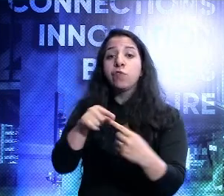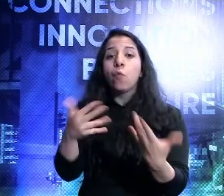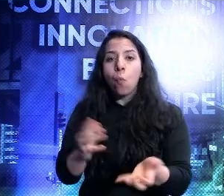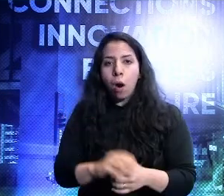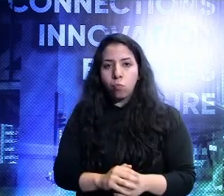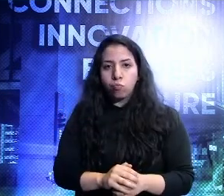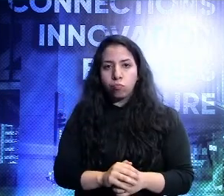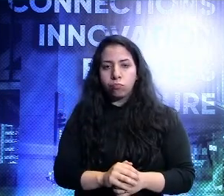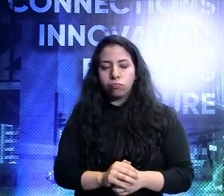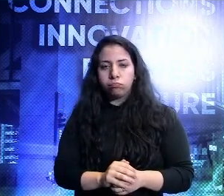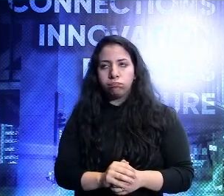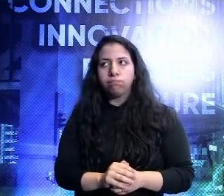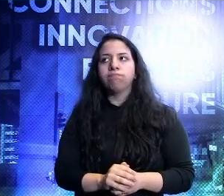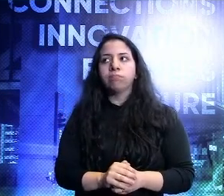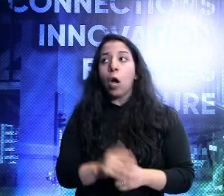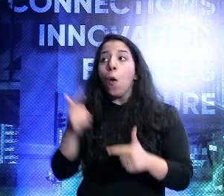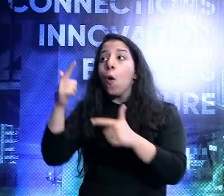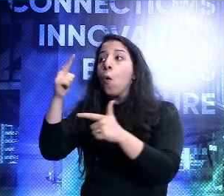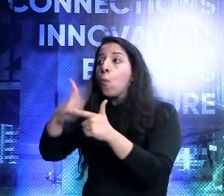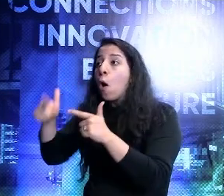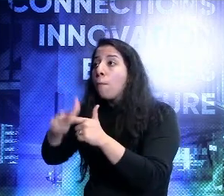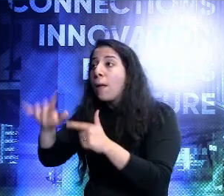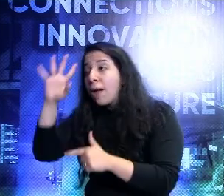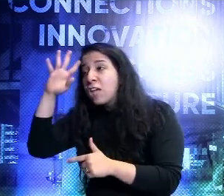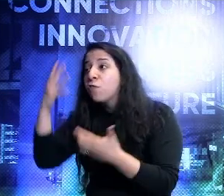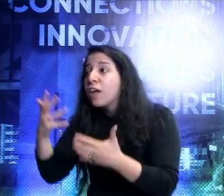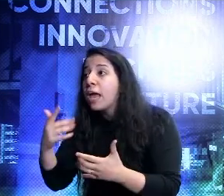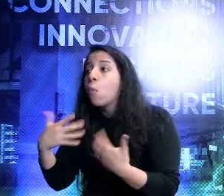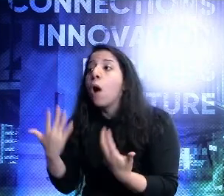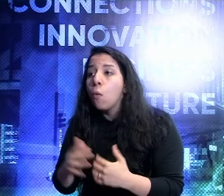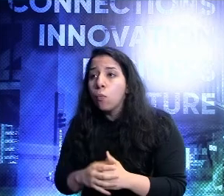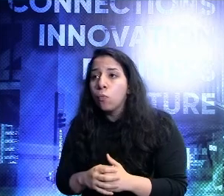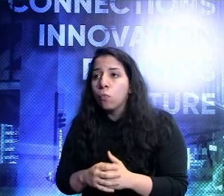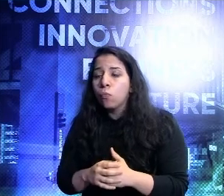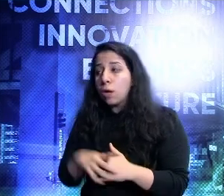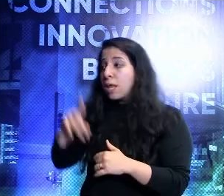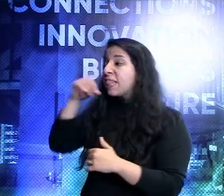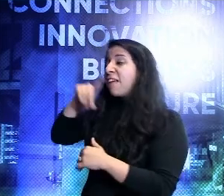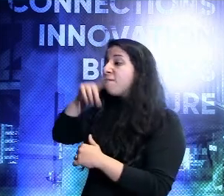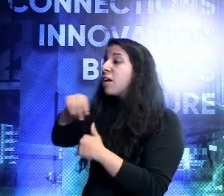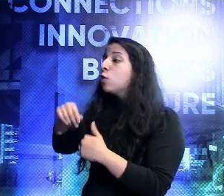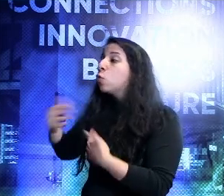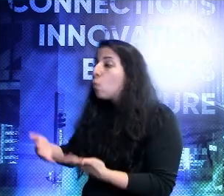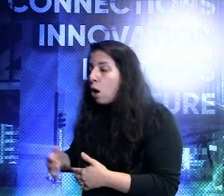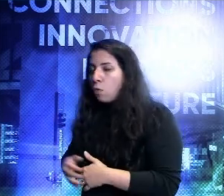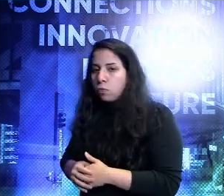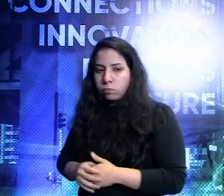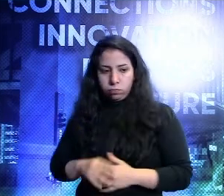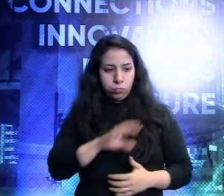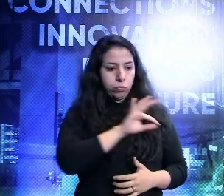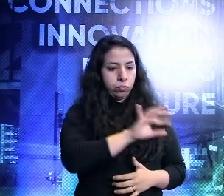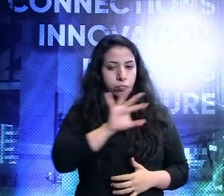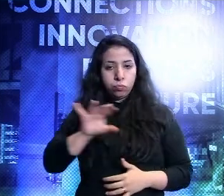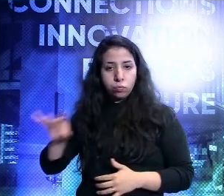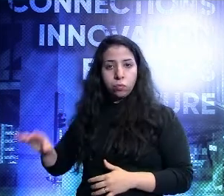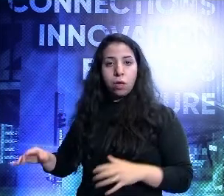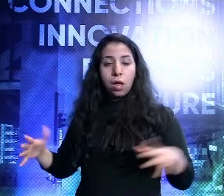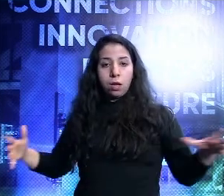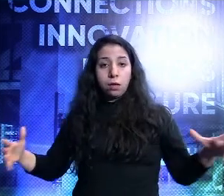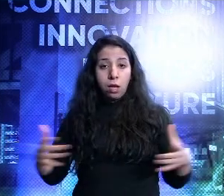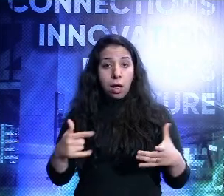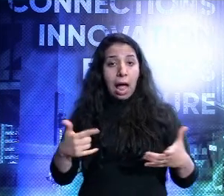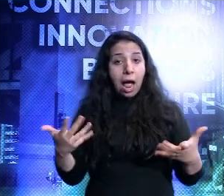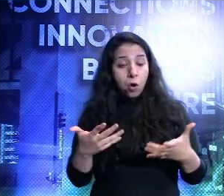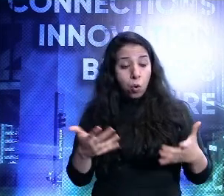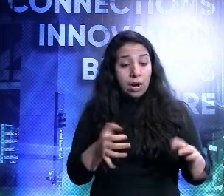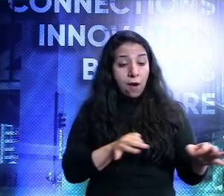Que problema eu quero resolver? Qual é a falha e onde eu quero evoluir? Depois, você tem o acordo das ações. Vamos fazer